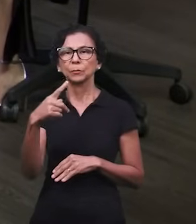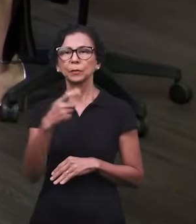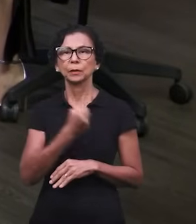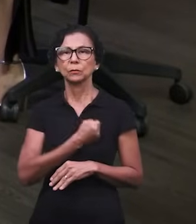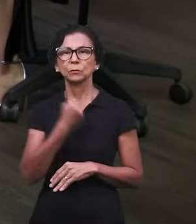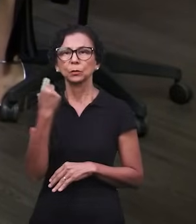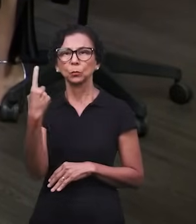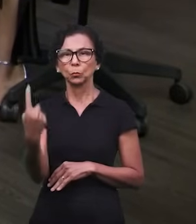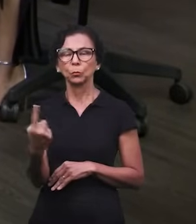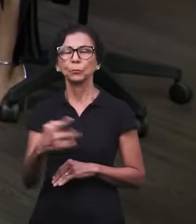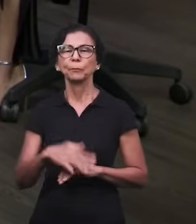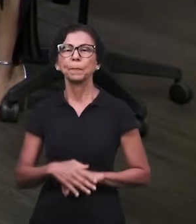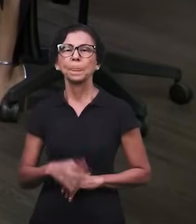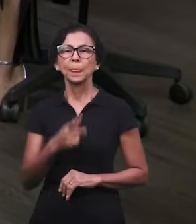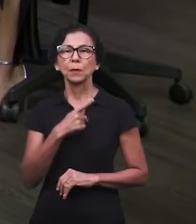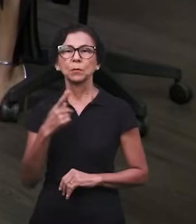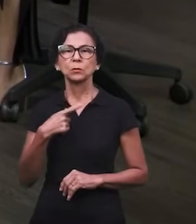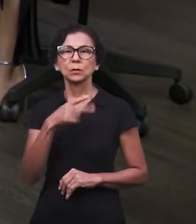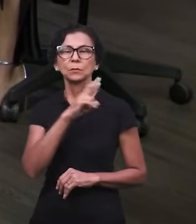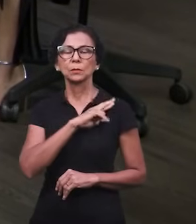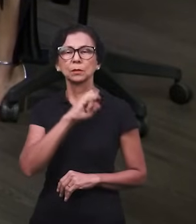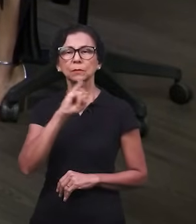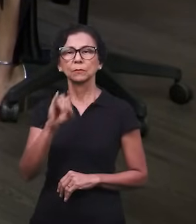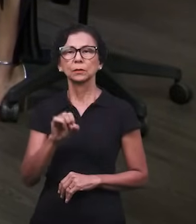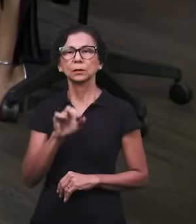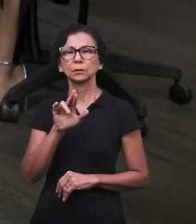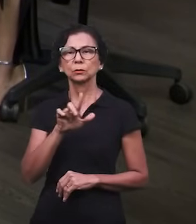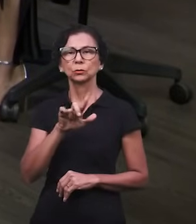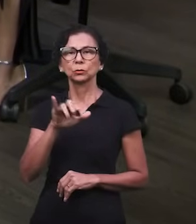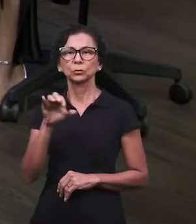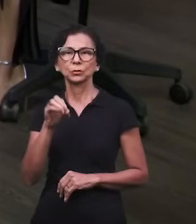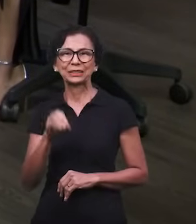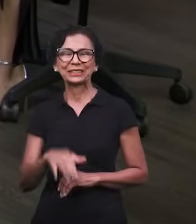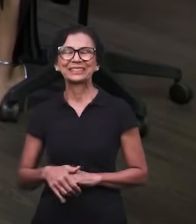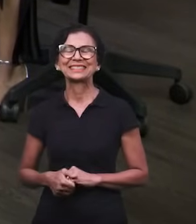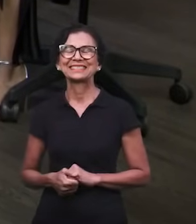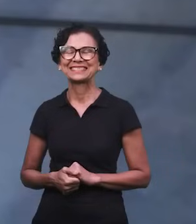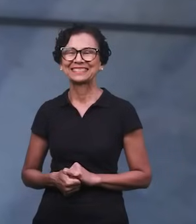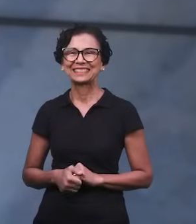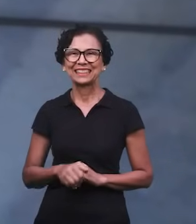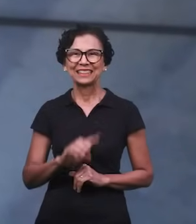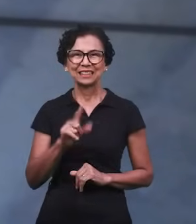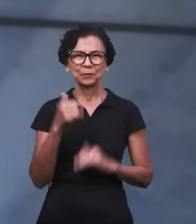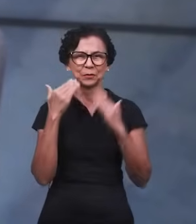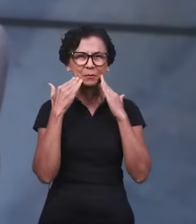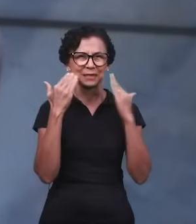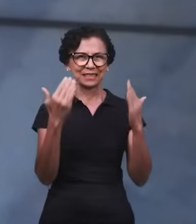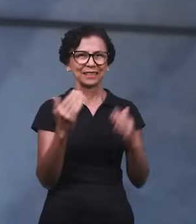Tá certo. Muito bem. Raíssa,